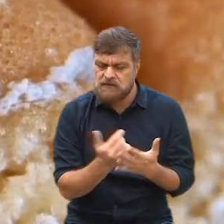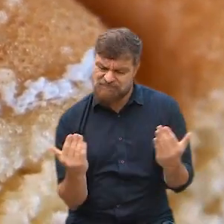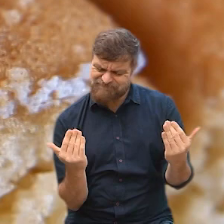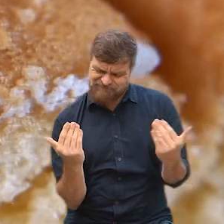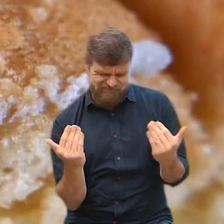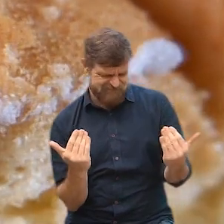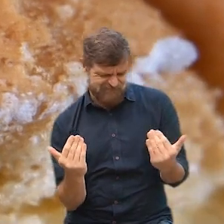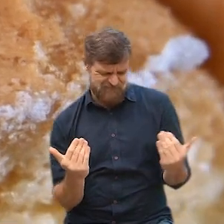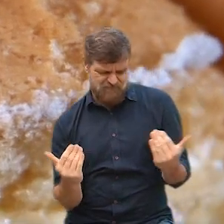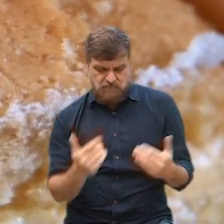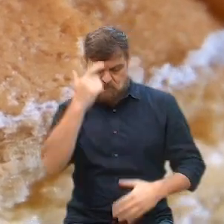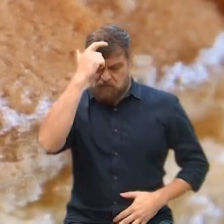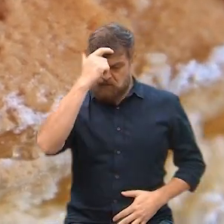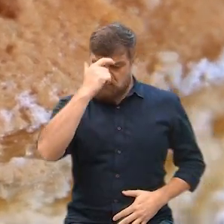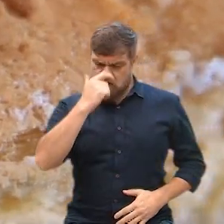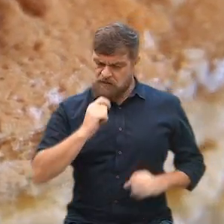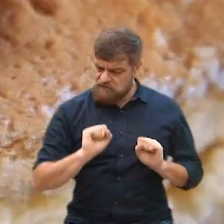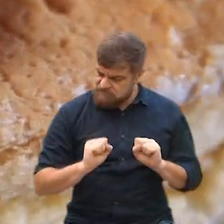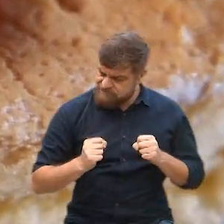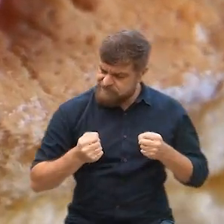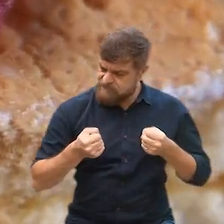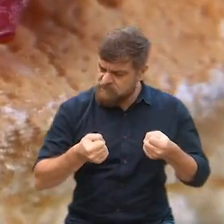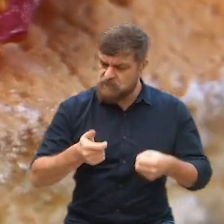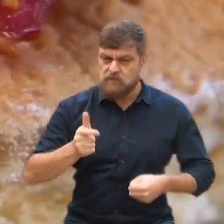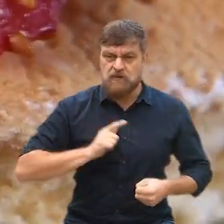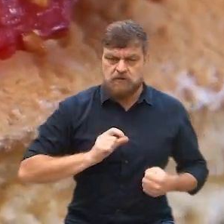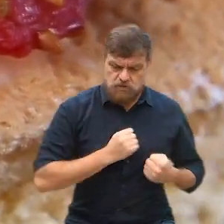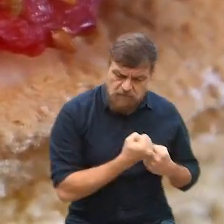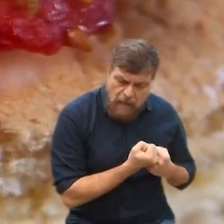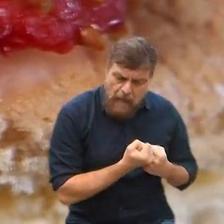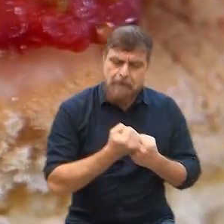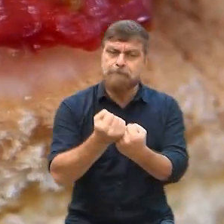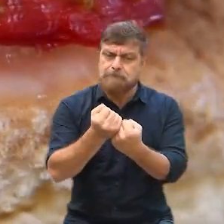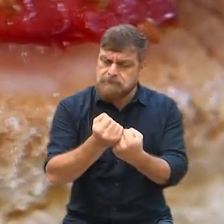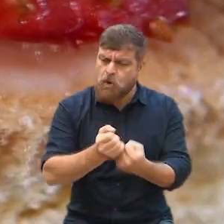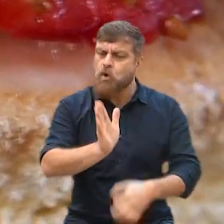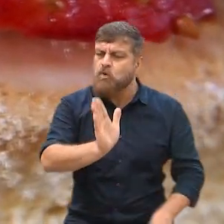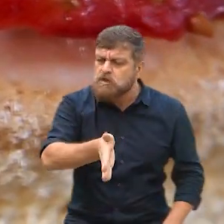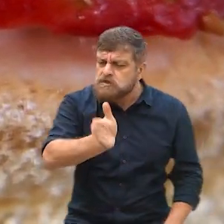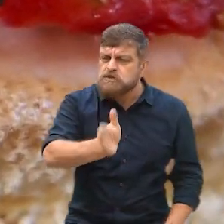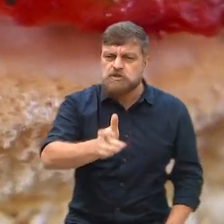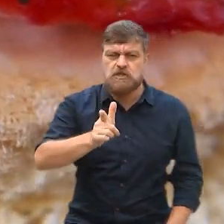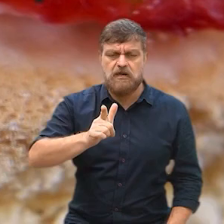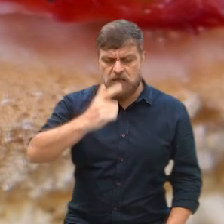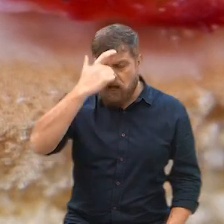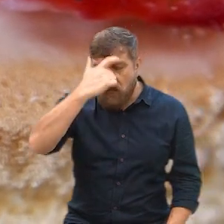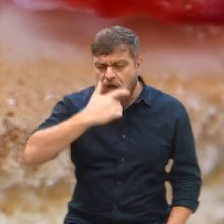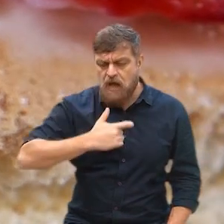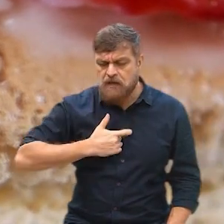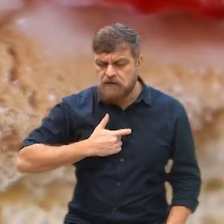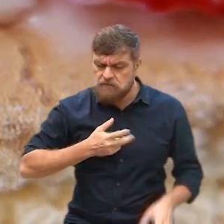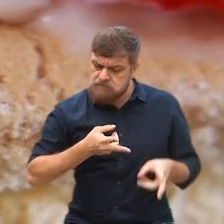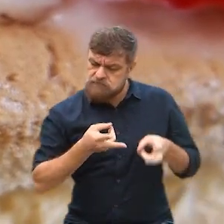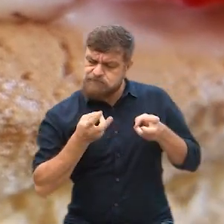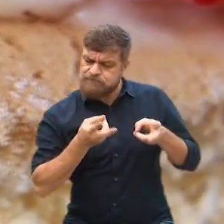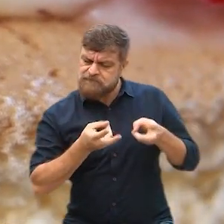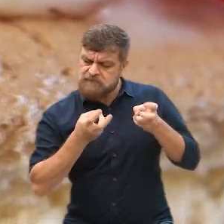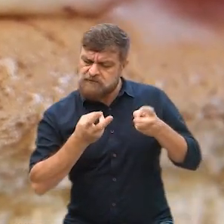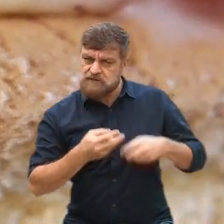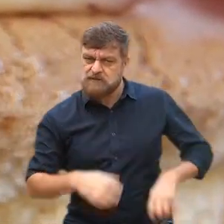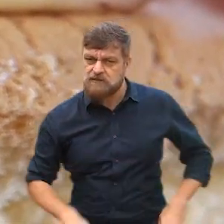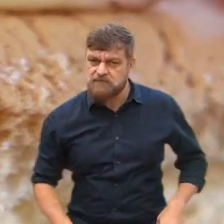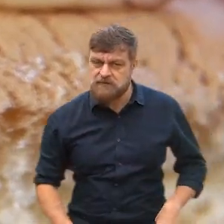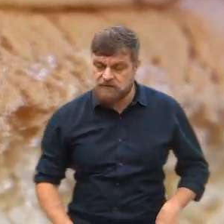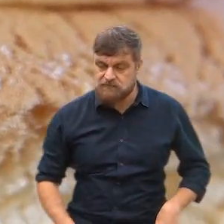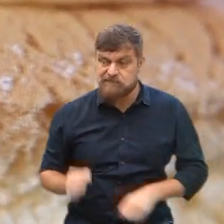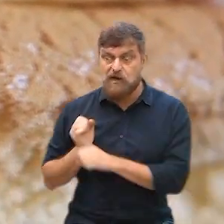comecei a me empenhar, que eu já tinha ajuda, né? E que eu comecei a olhar aquilo, olha